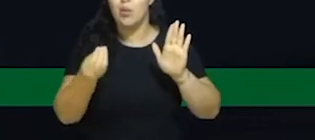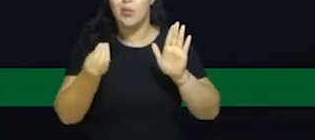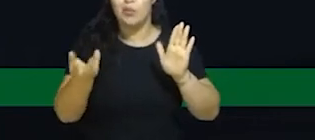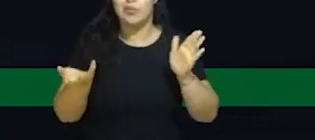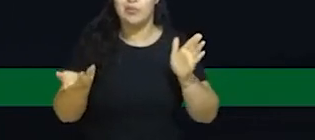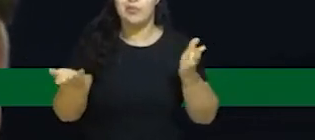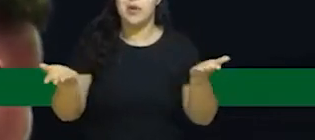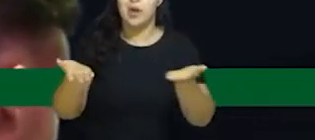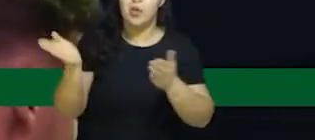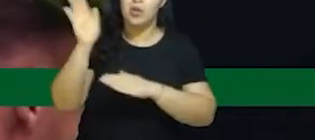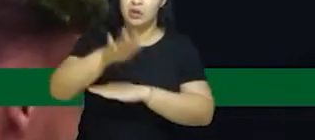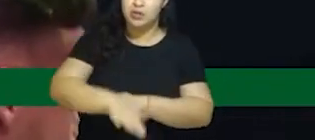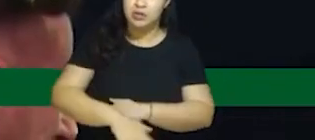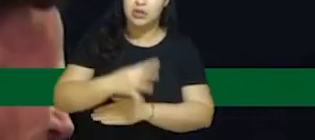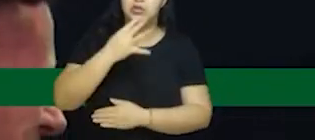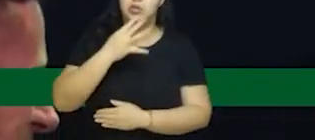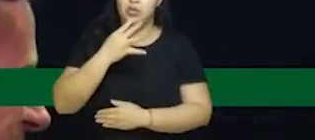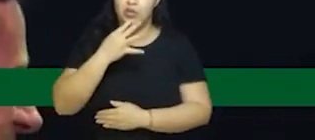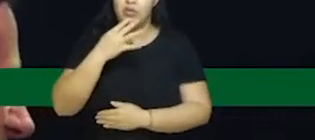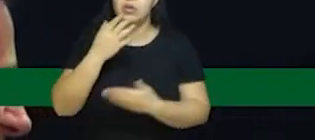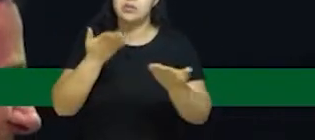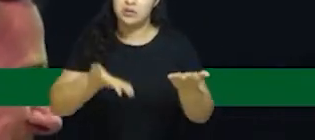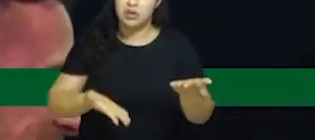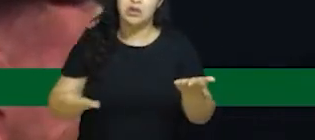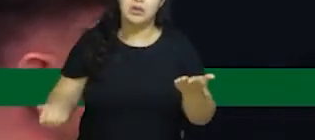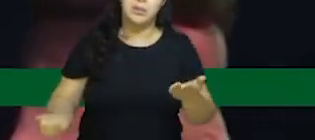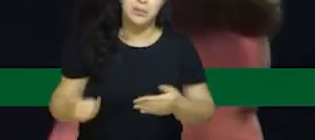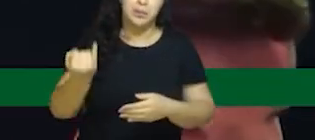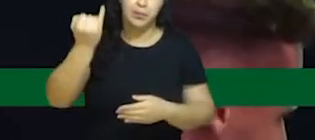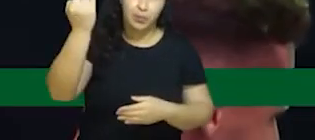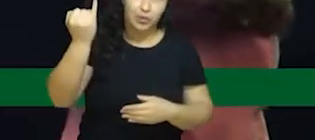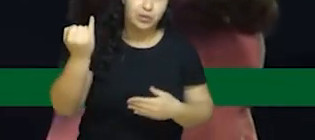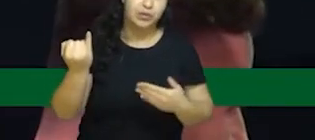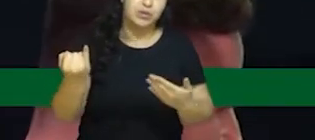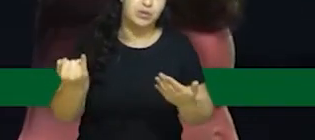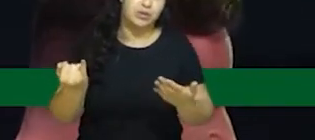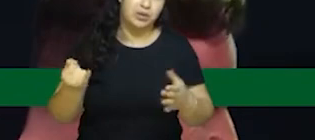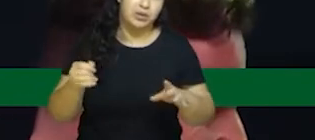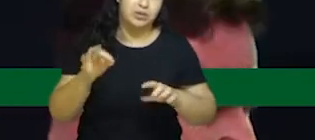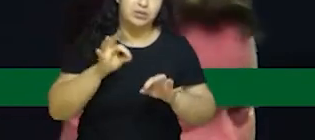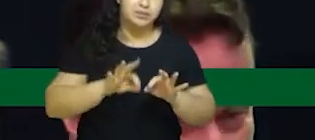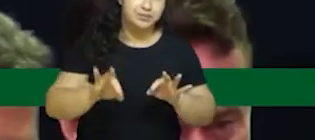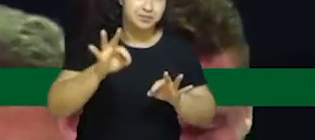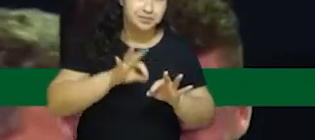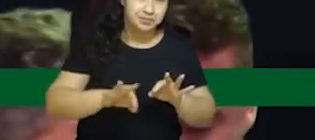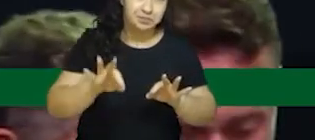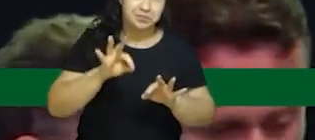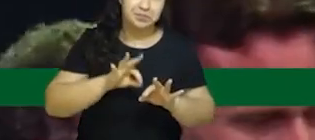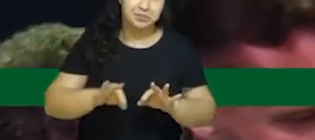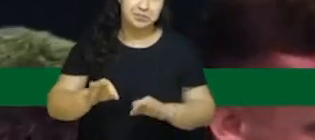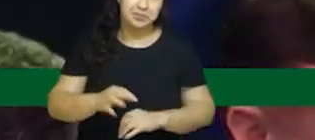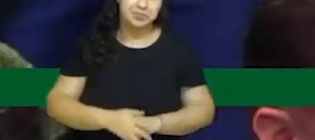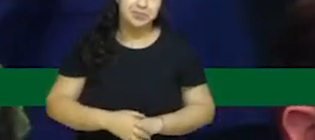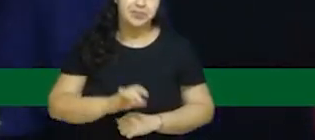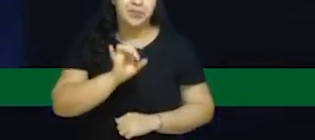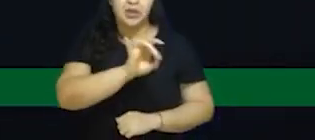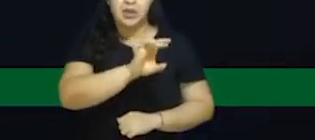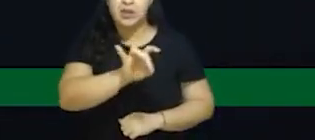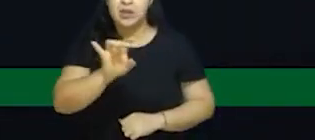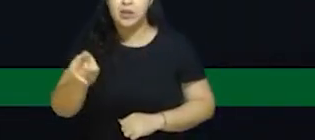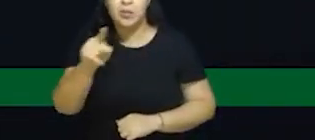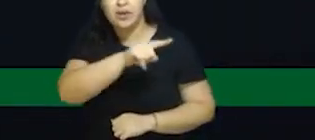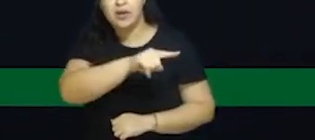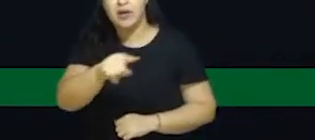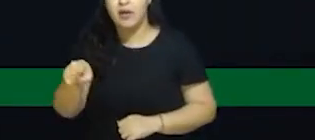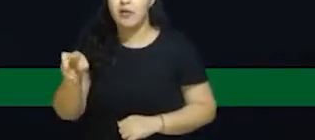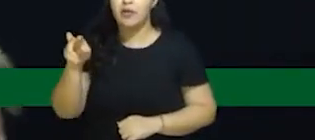tarde, conhecendo a importância significativa das entidades, cada uma com um olhar, cada uma